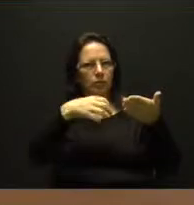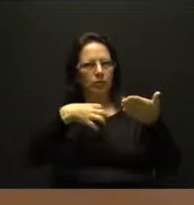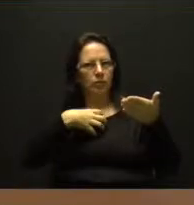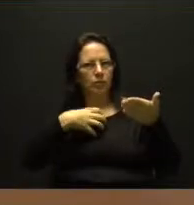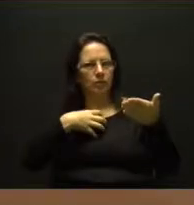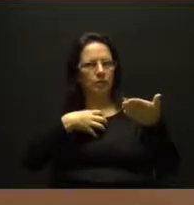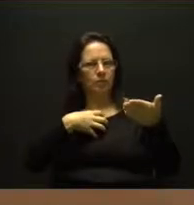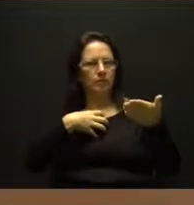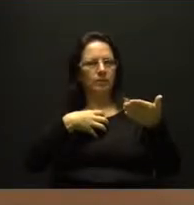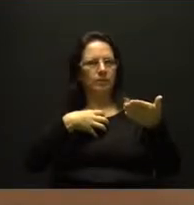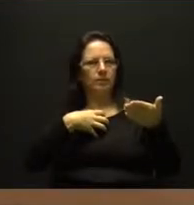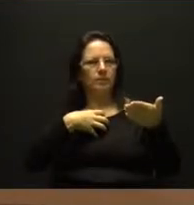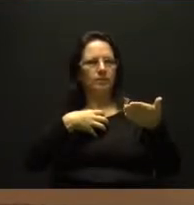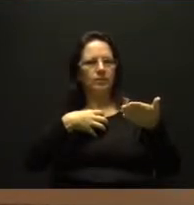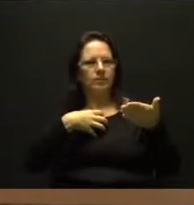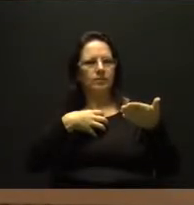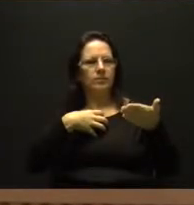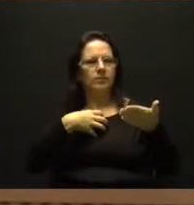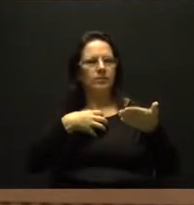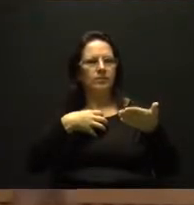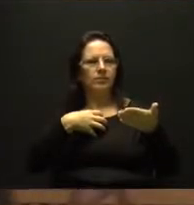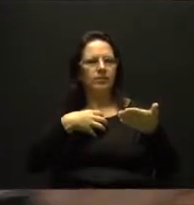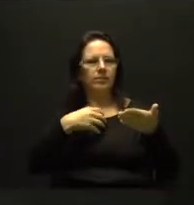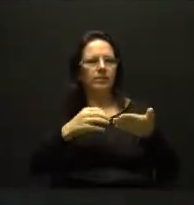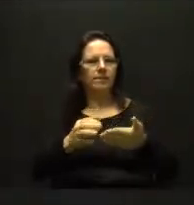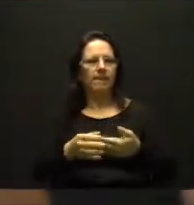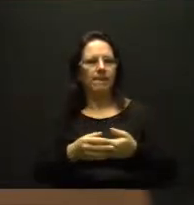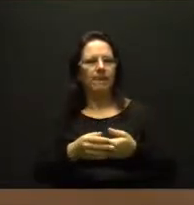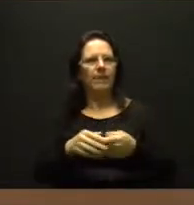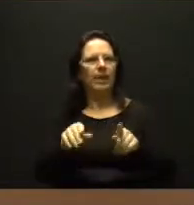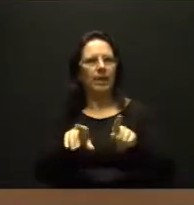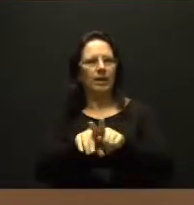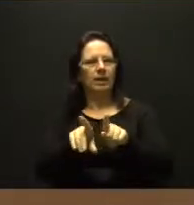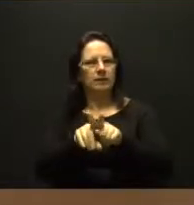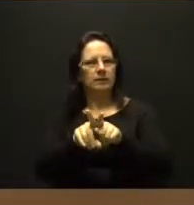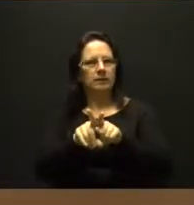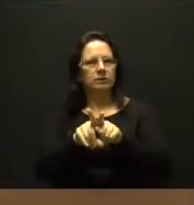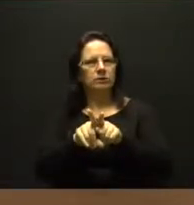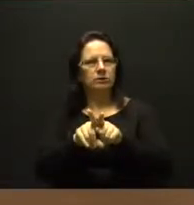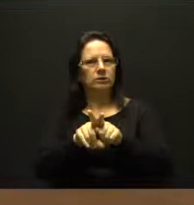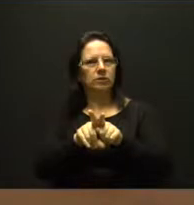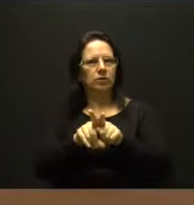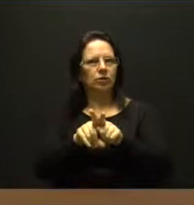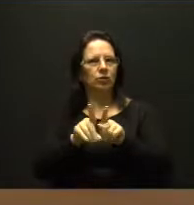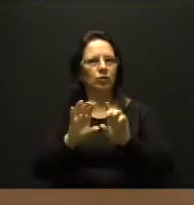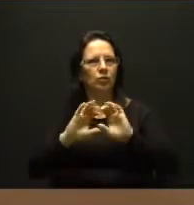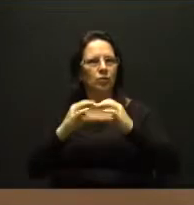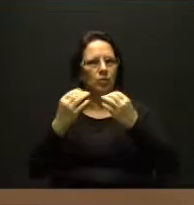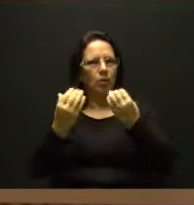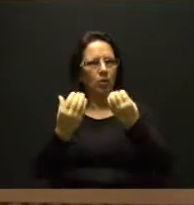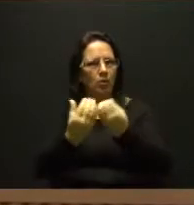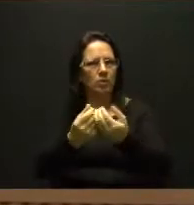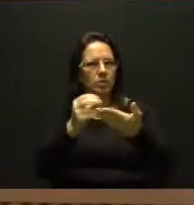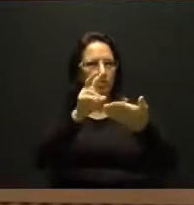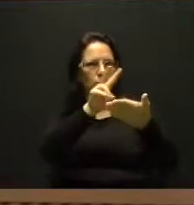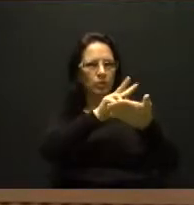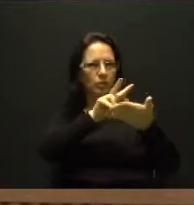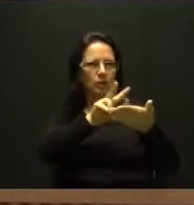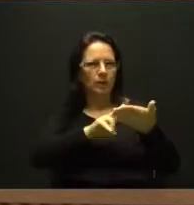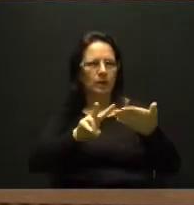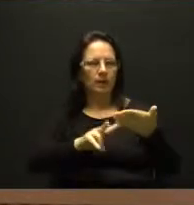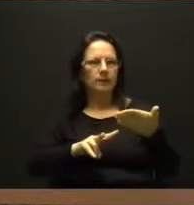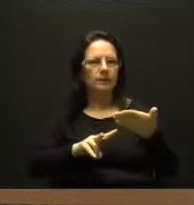regulares temas forma irregular informa assim os aspectos que cabe a essas comissões análise o